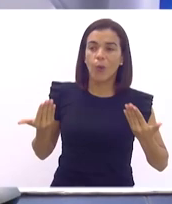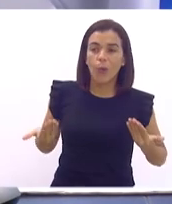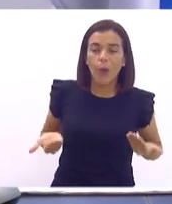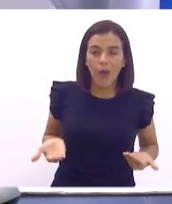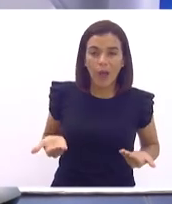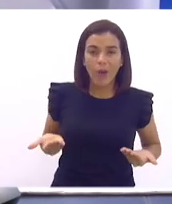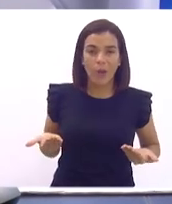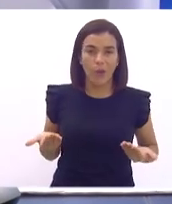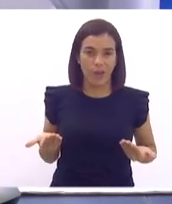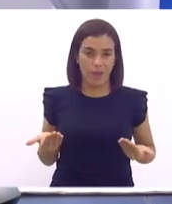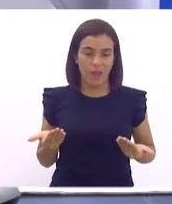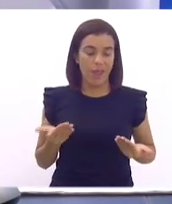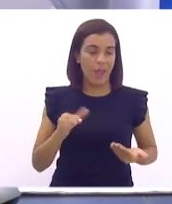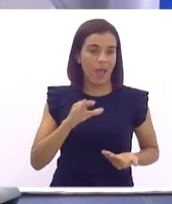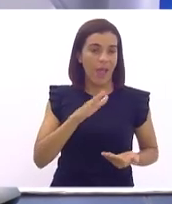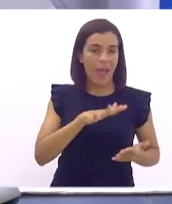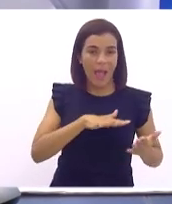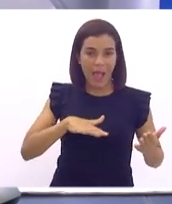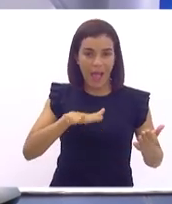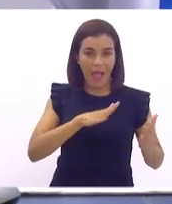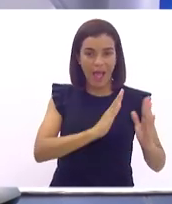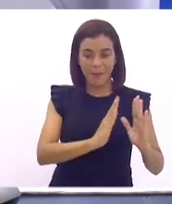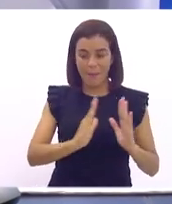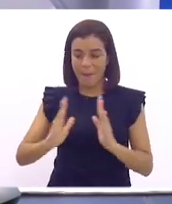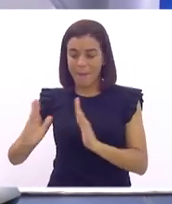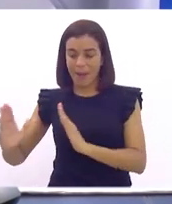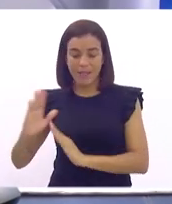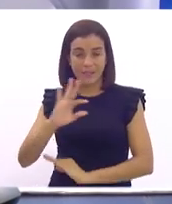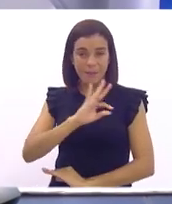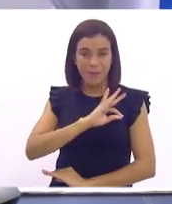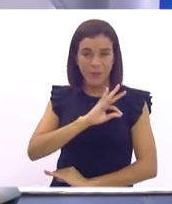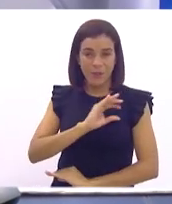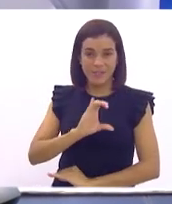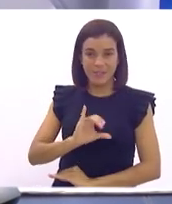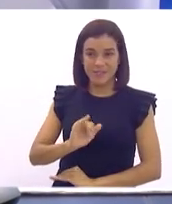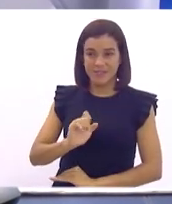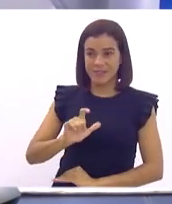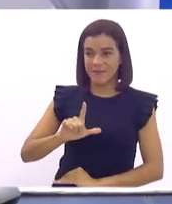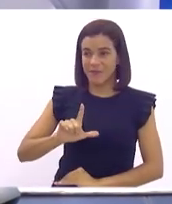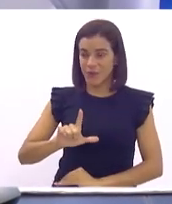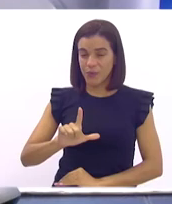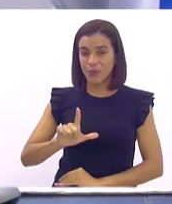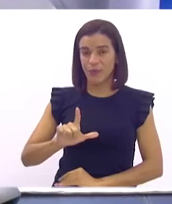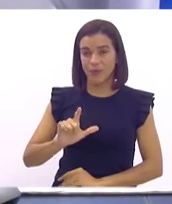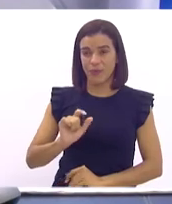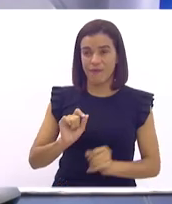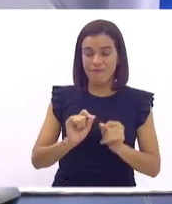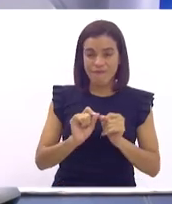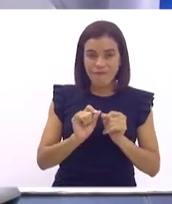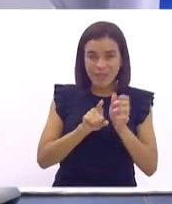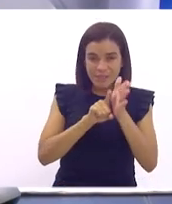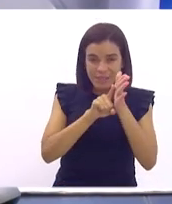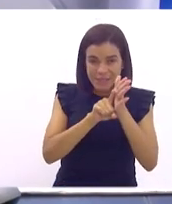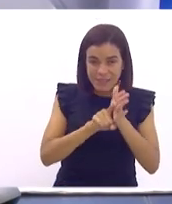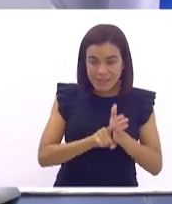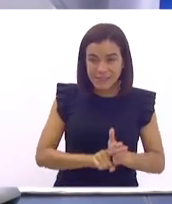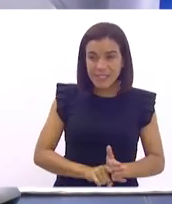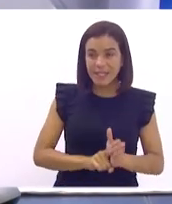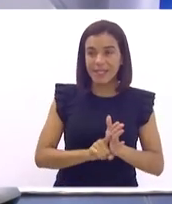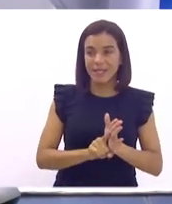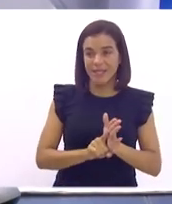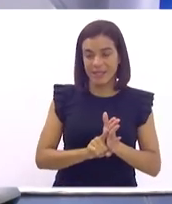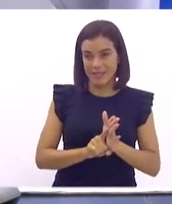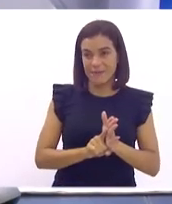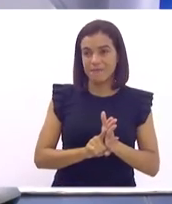da Polícia Civil que faz o exame, qual é a ponta da Polícia Civil que faz o... De repente, você